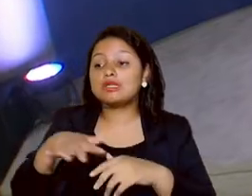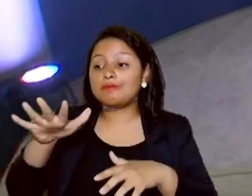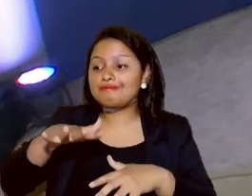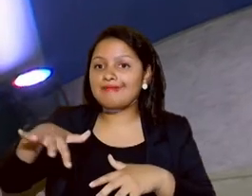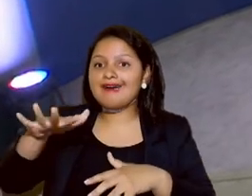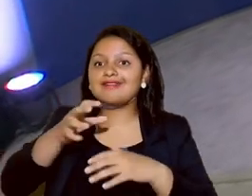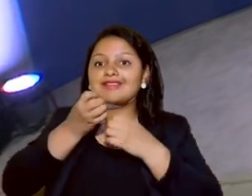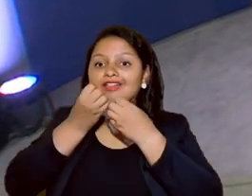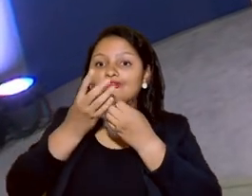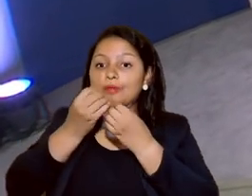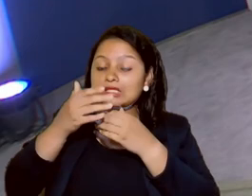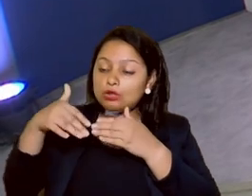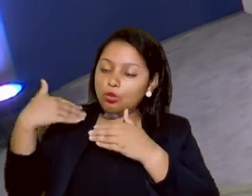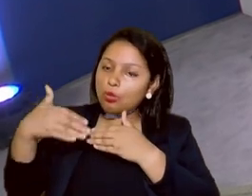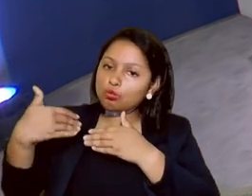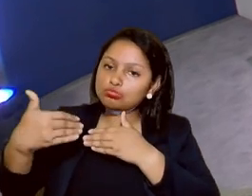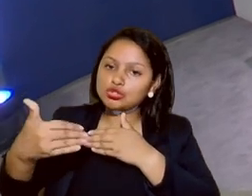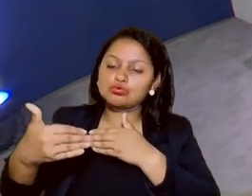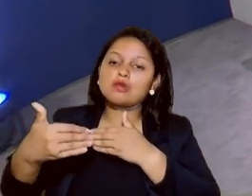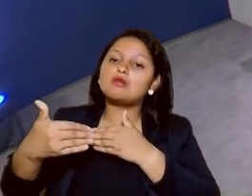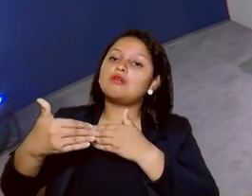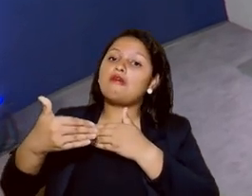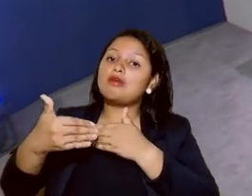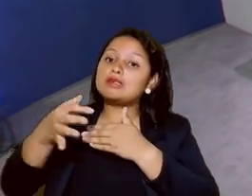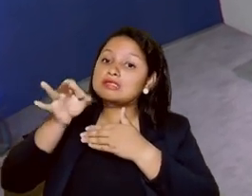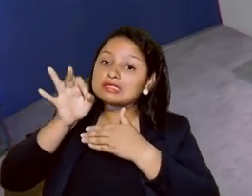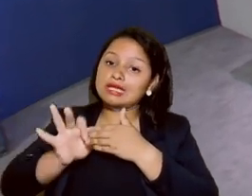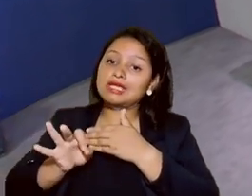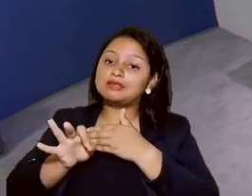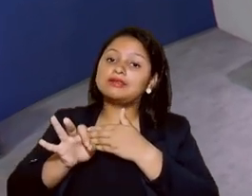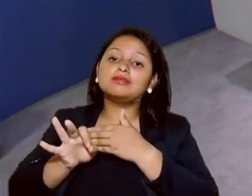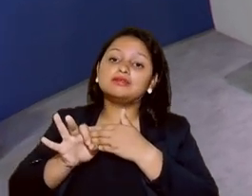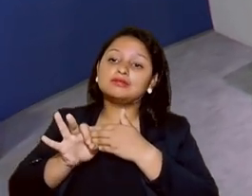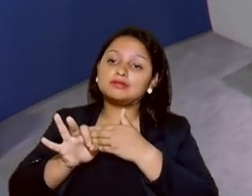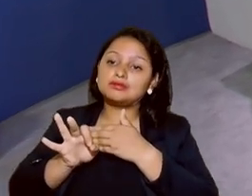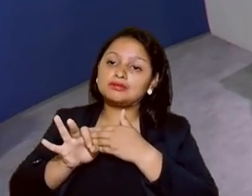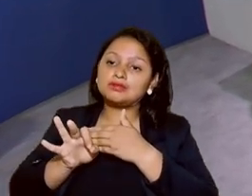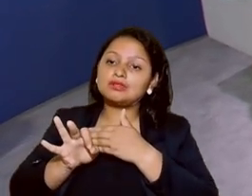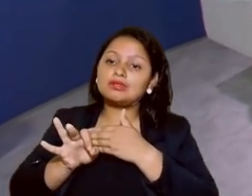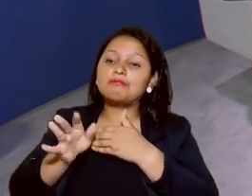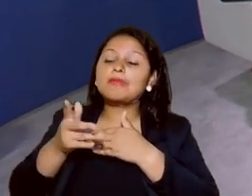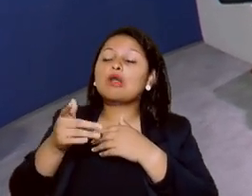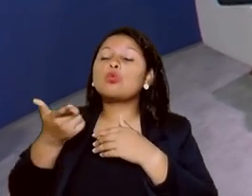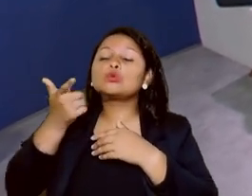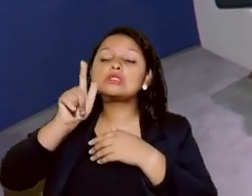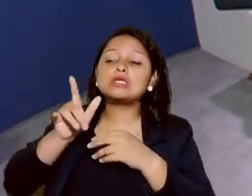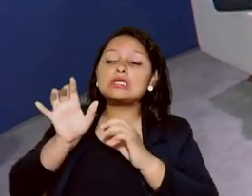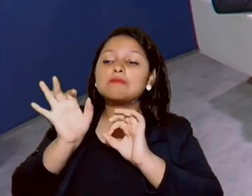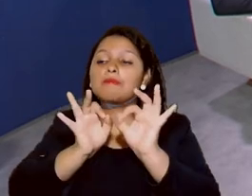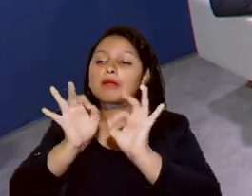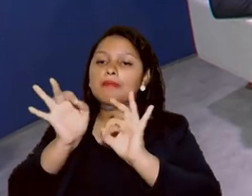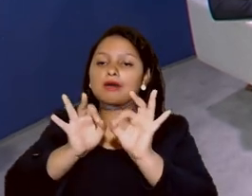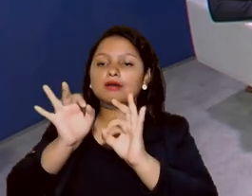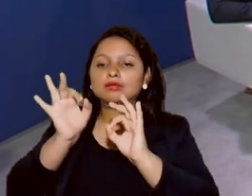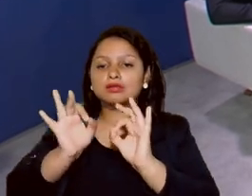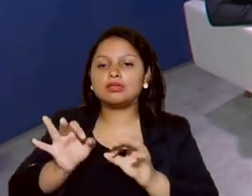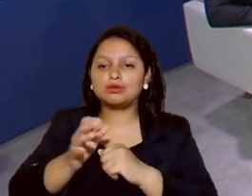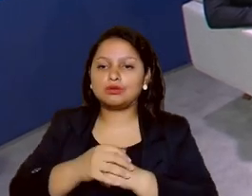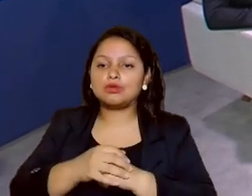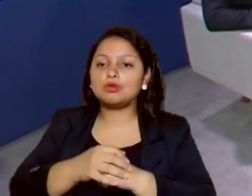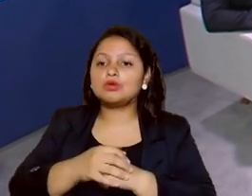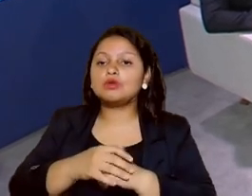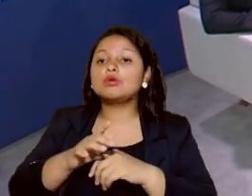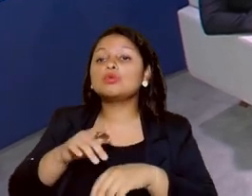contínua Tá certo sólida Tá certo e consequentemente modernável quanto mais oceanos você coloca dentro de um processo